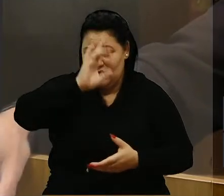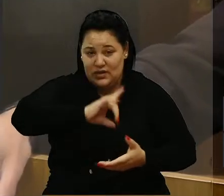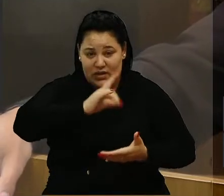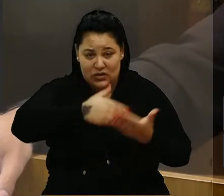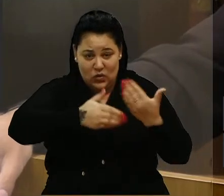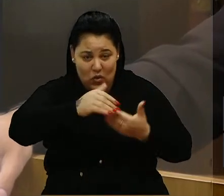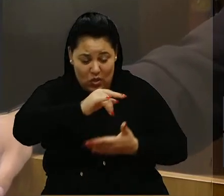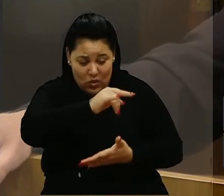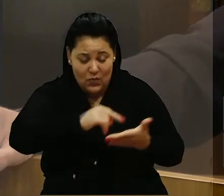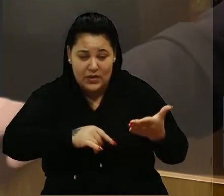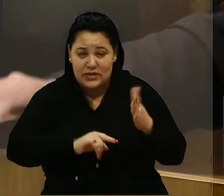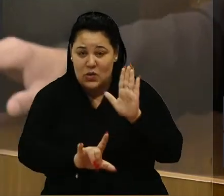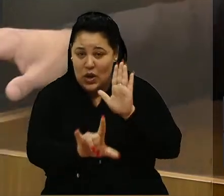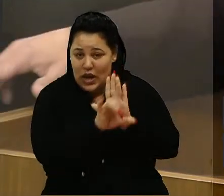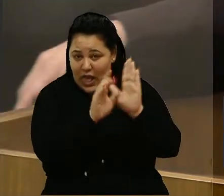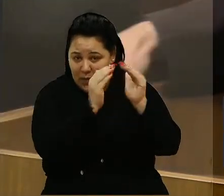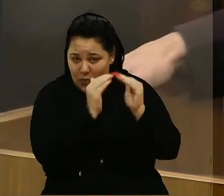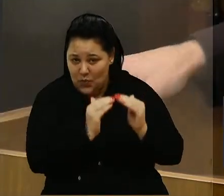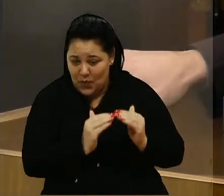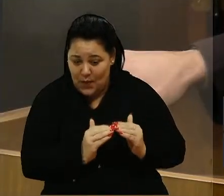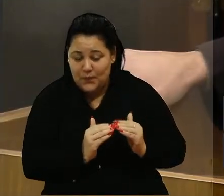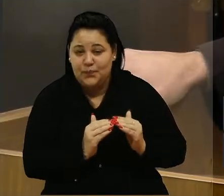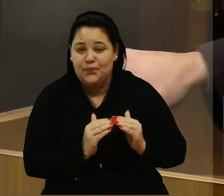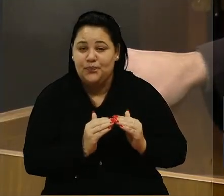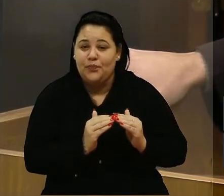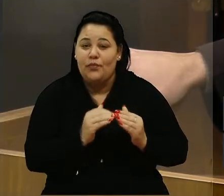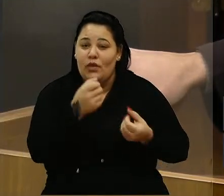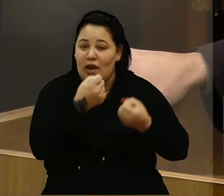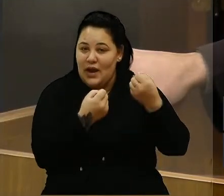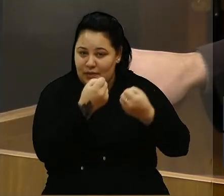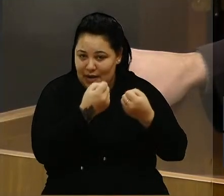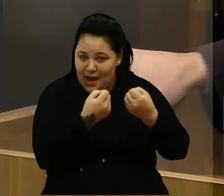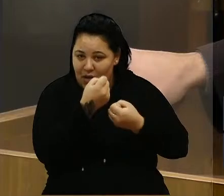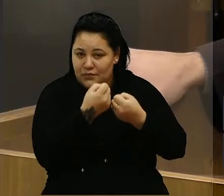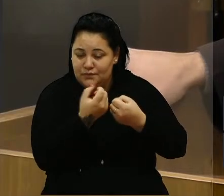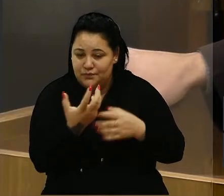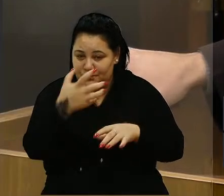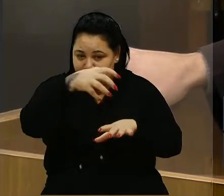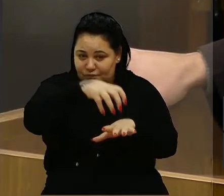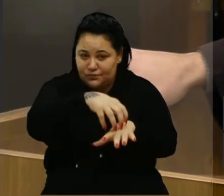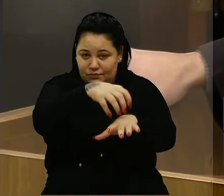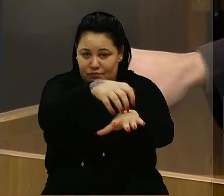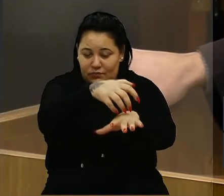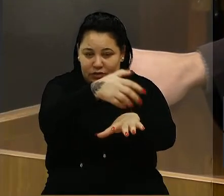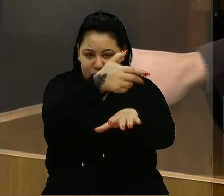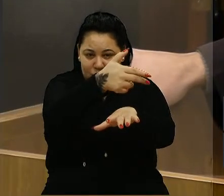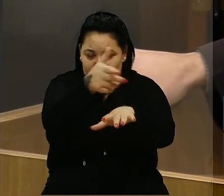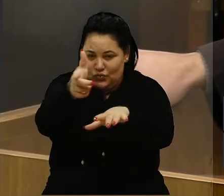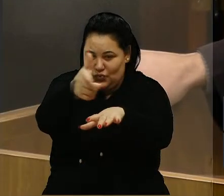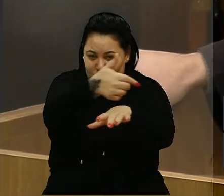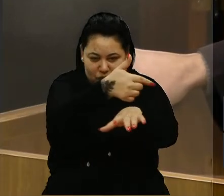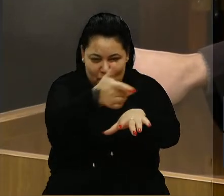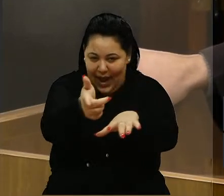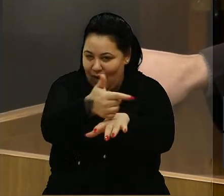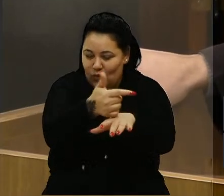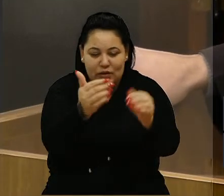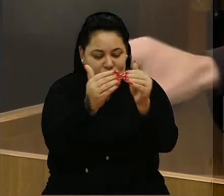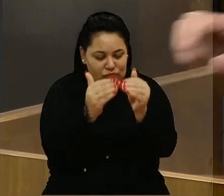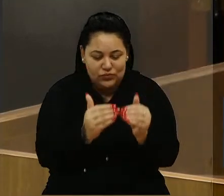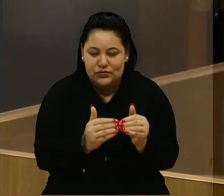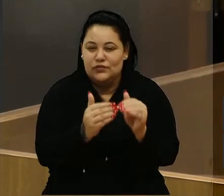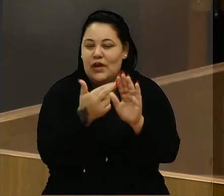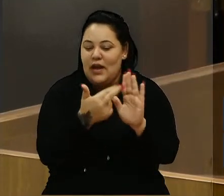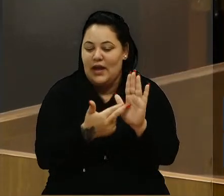documentação legalizada, veículos todos dentro das devidas normalidades, podendo atuar em qualquer parte